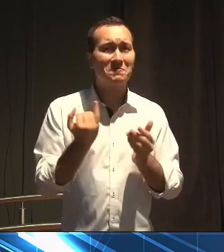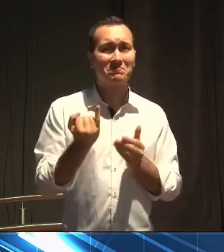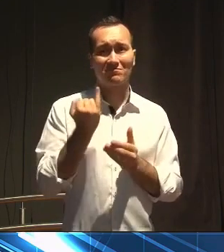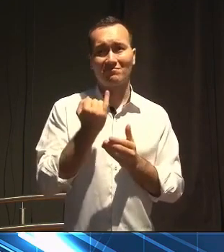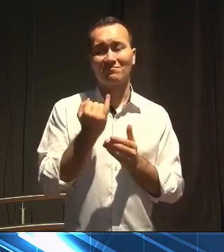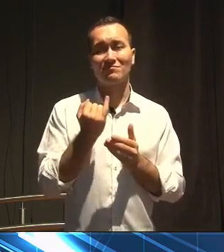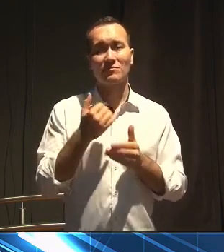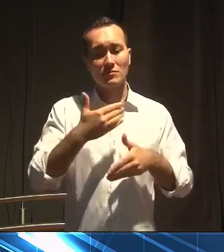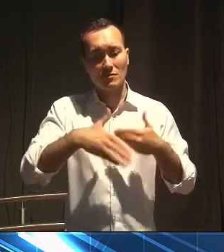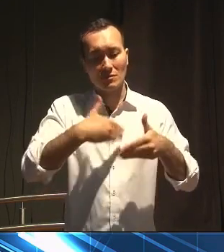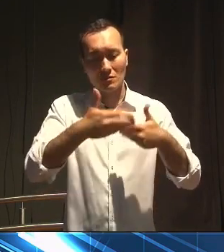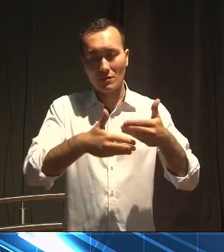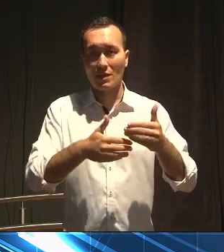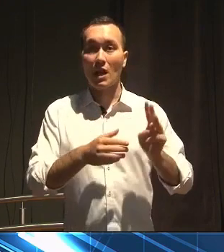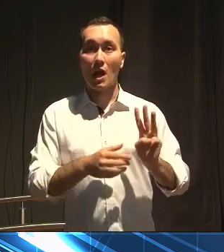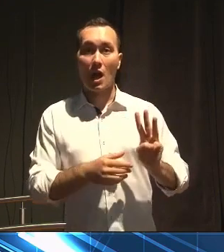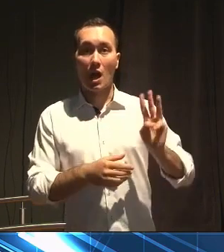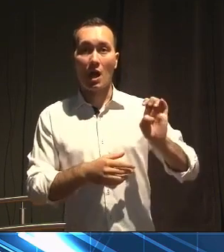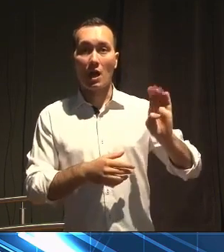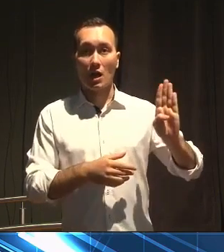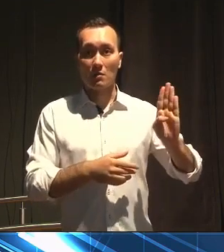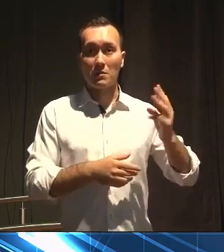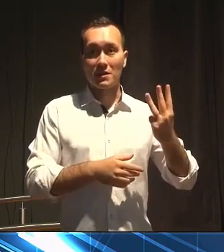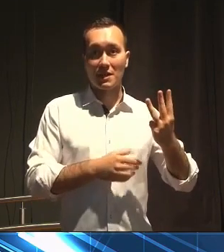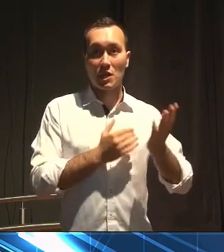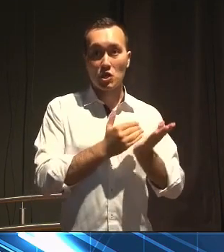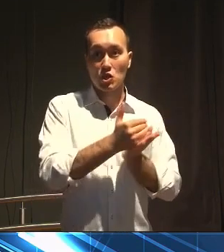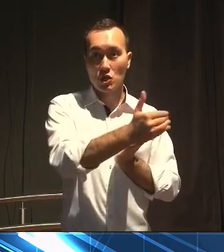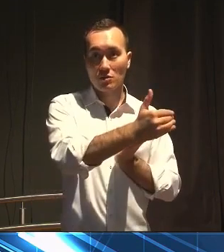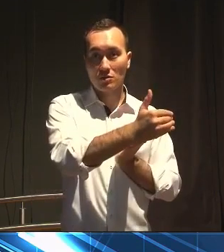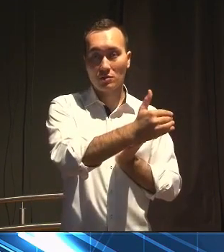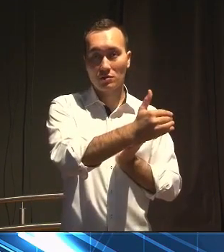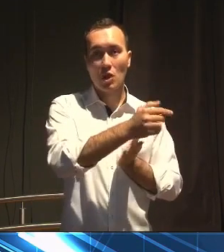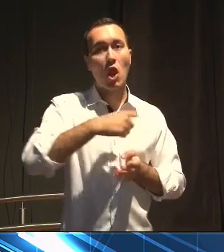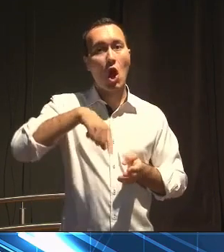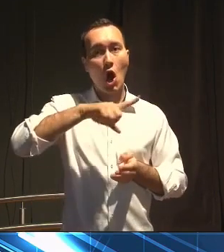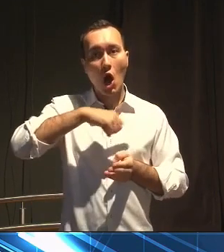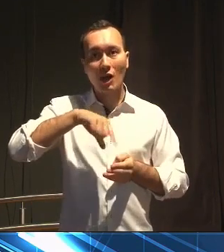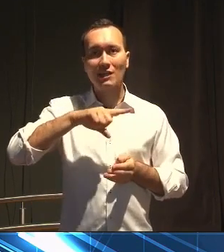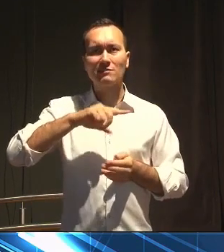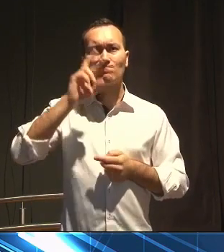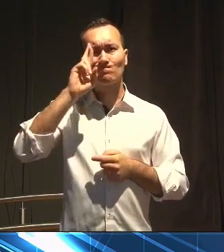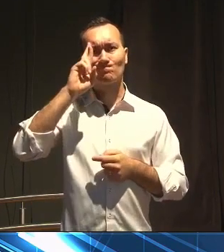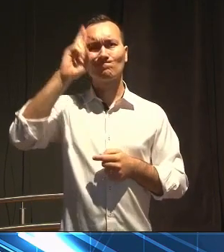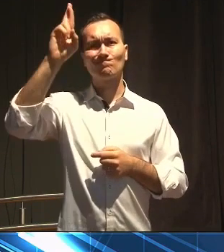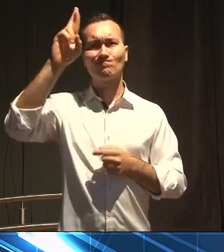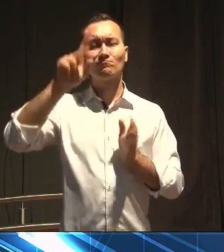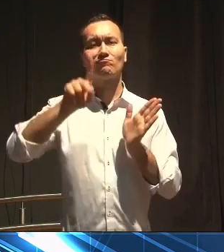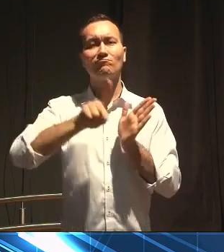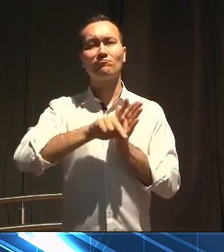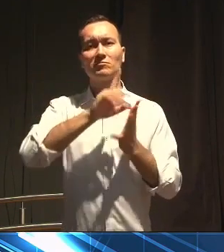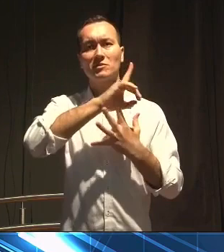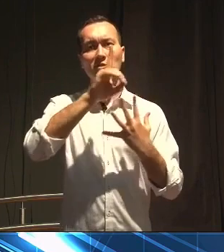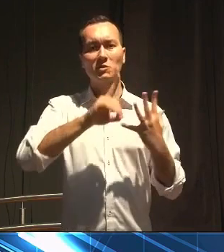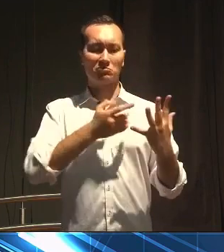mundo digital, porque aí, não sei se vocês sabem, mas agora a gente não manda em nada. A gente só enriquece a galera.